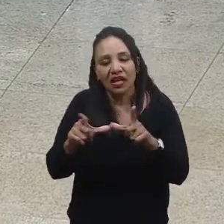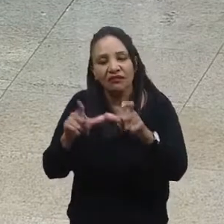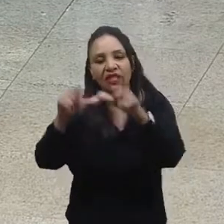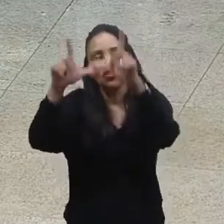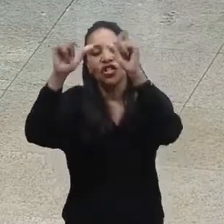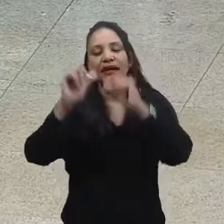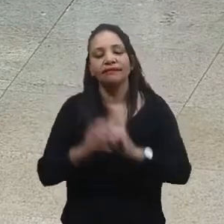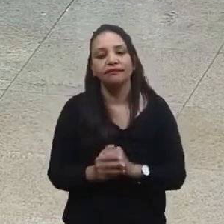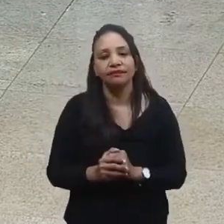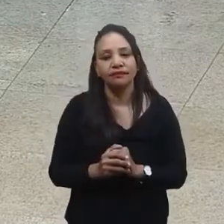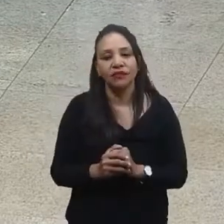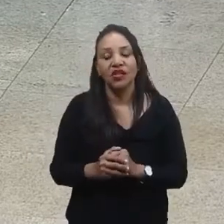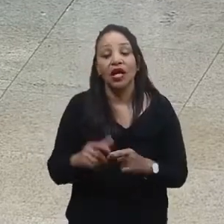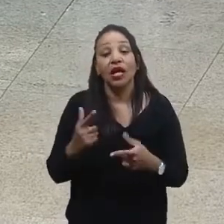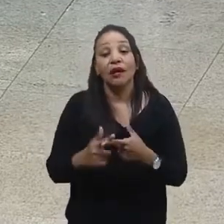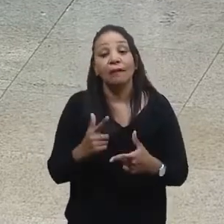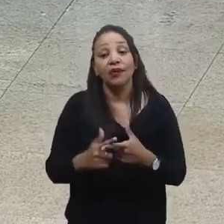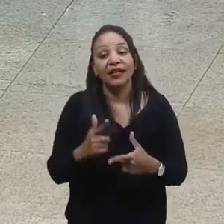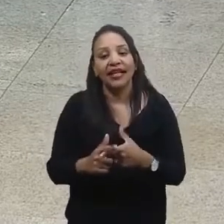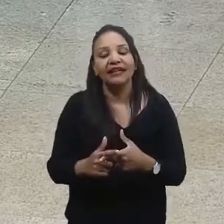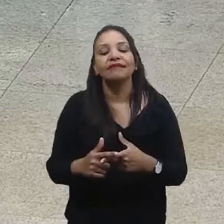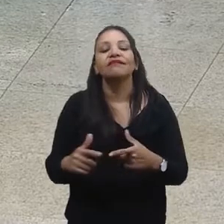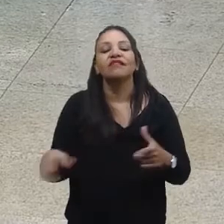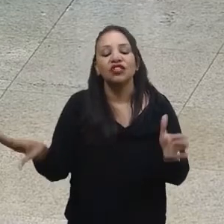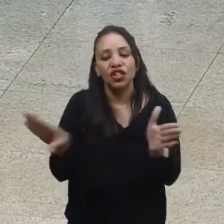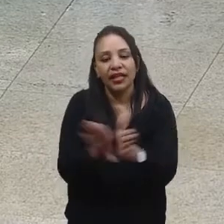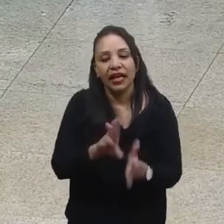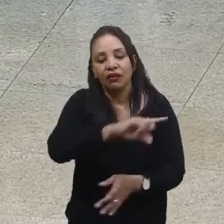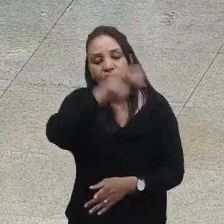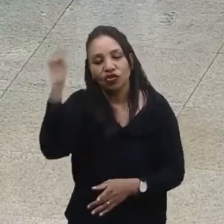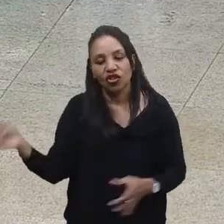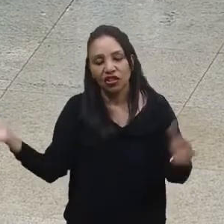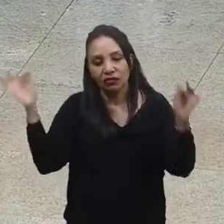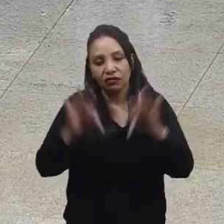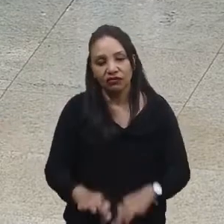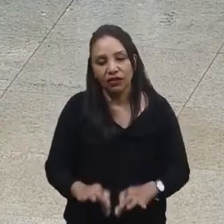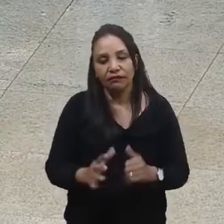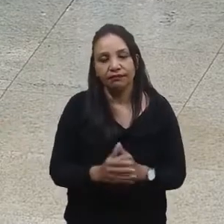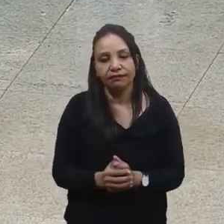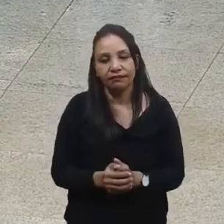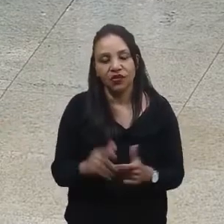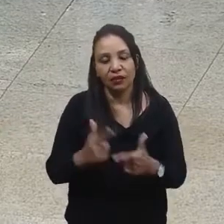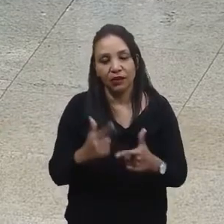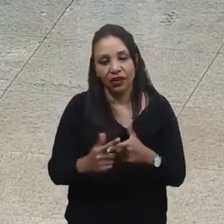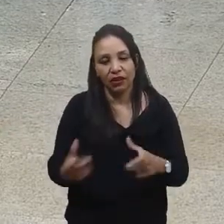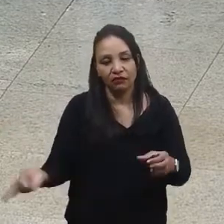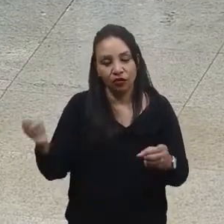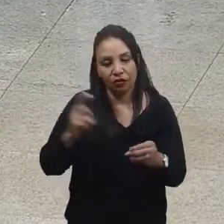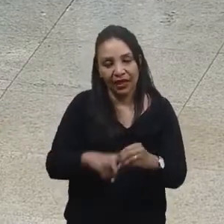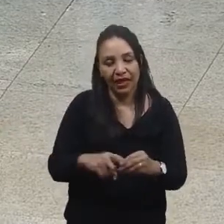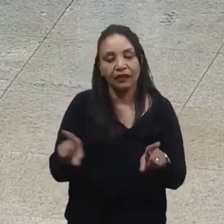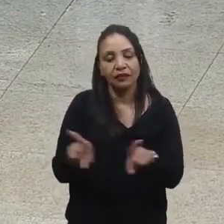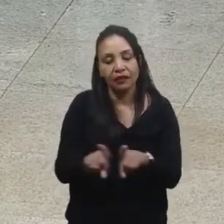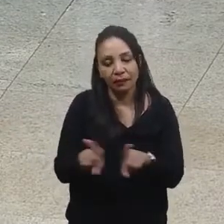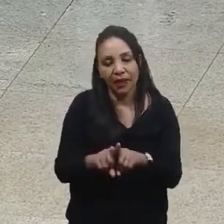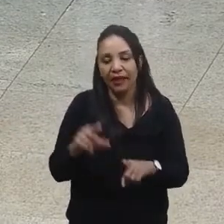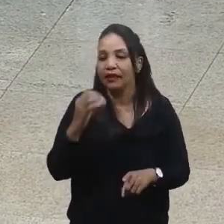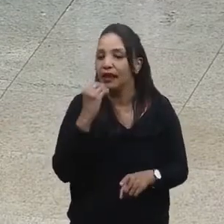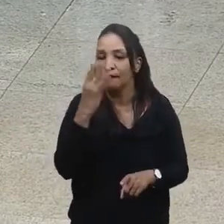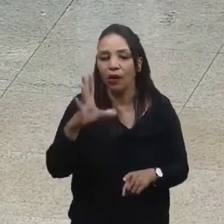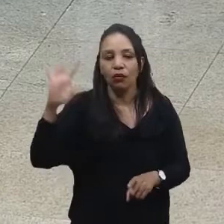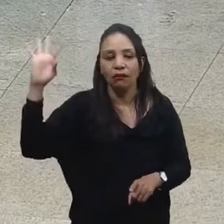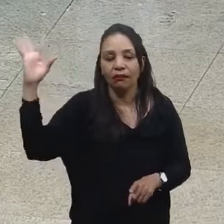voltar também é maravilhoso voltava para casa do pai a ter